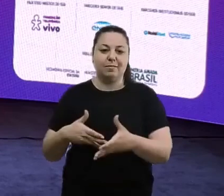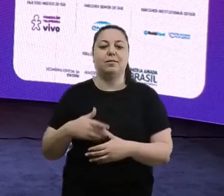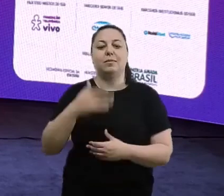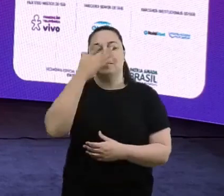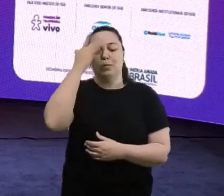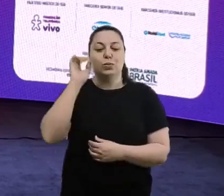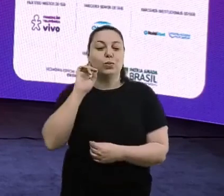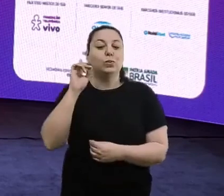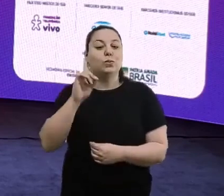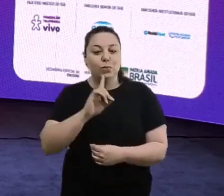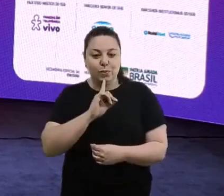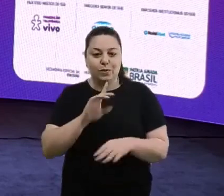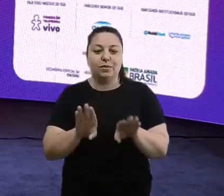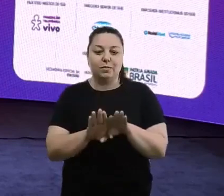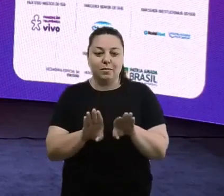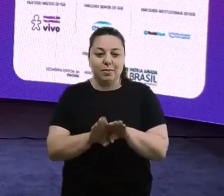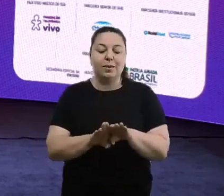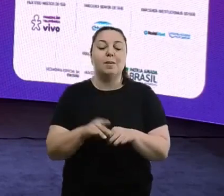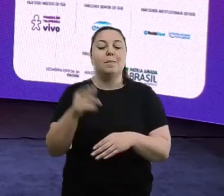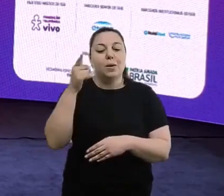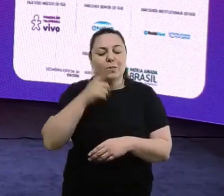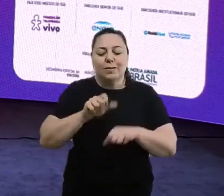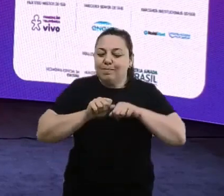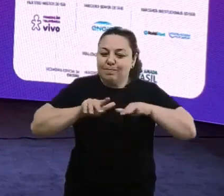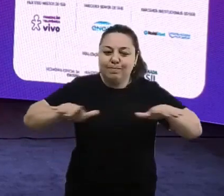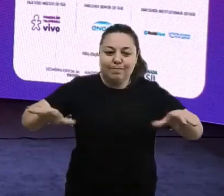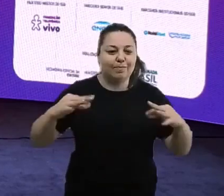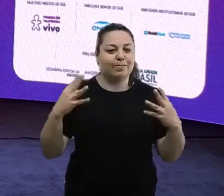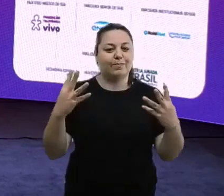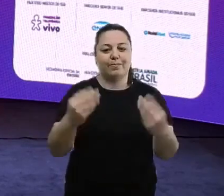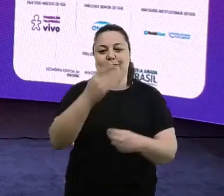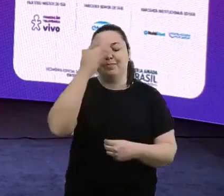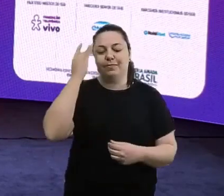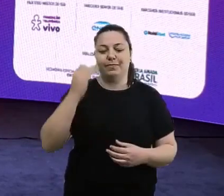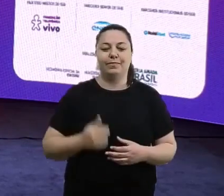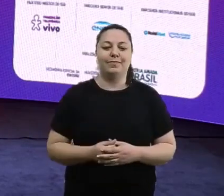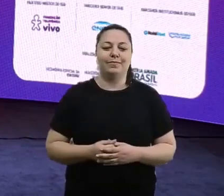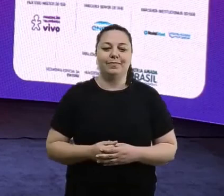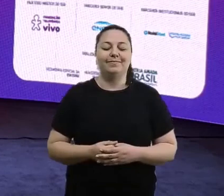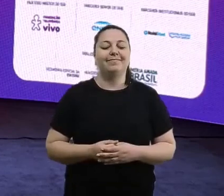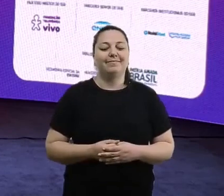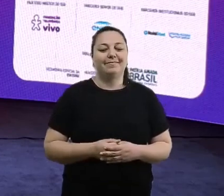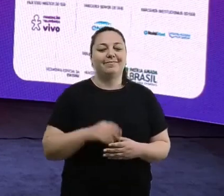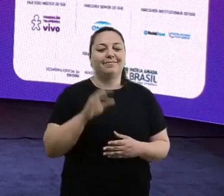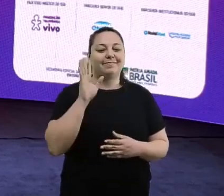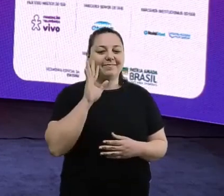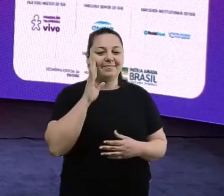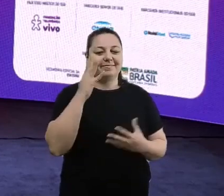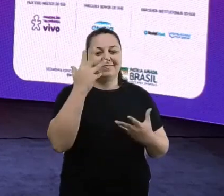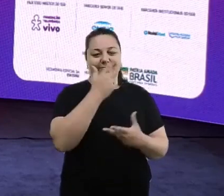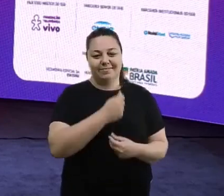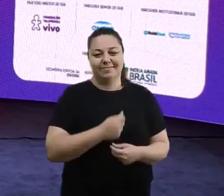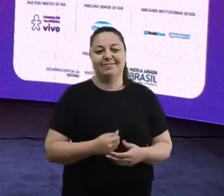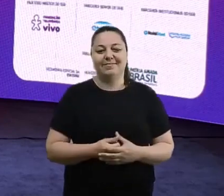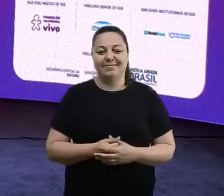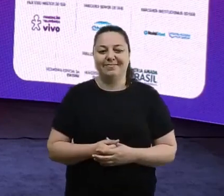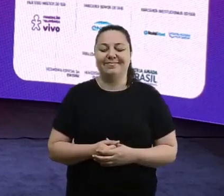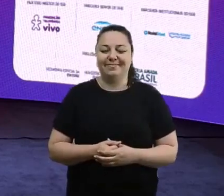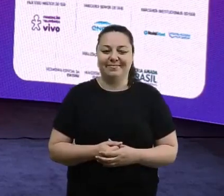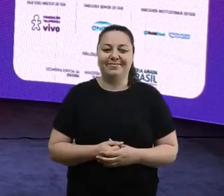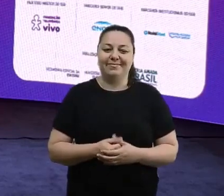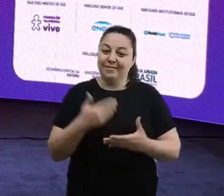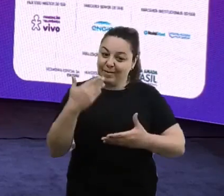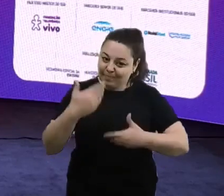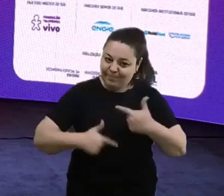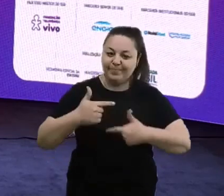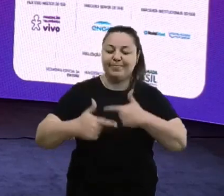para que a gente possa chegar em muita gente. Também muito lindo. Estou ansiosa por pôr as mãos na massa. Vamos pôr a mão